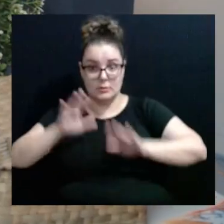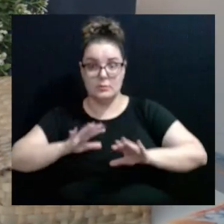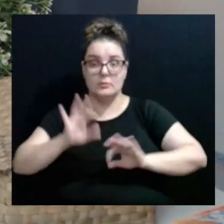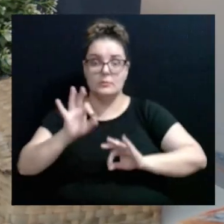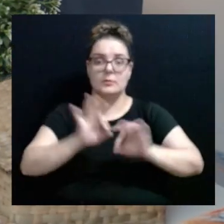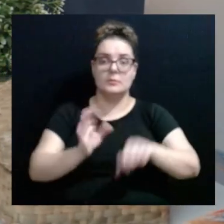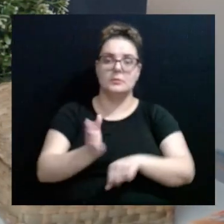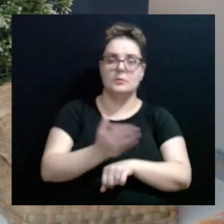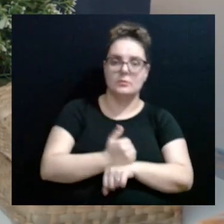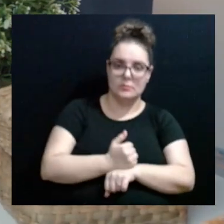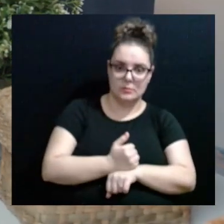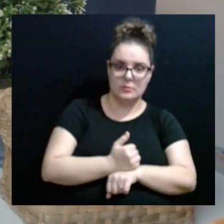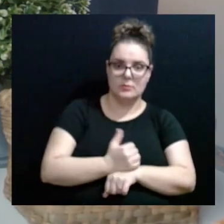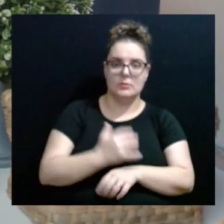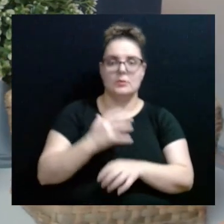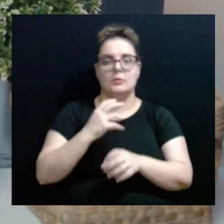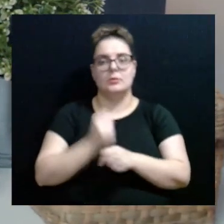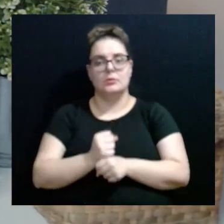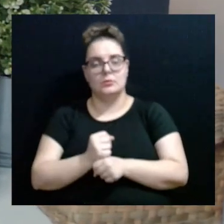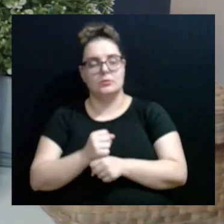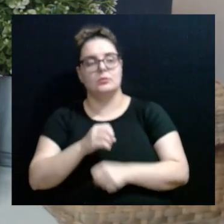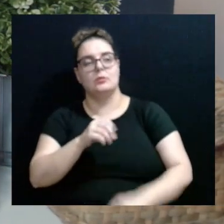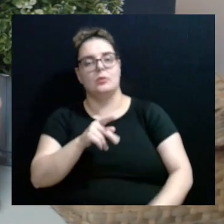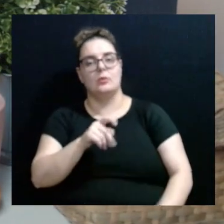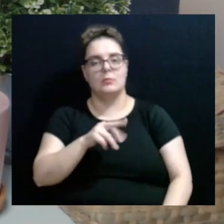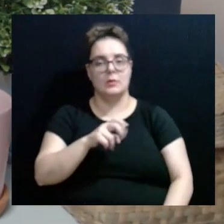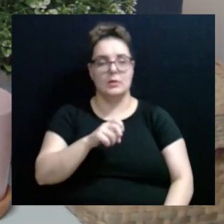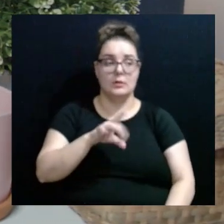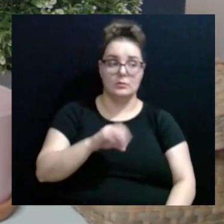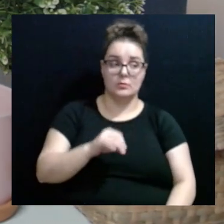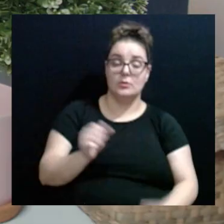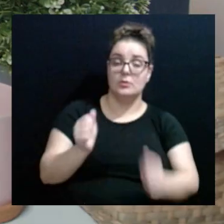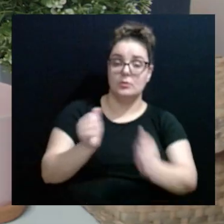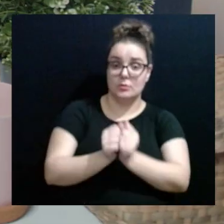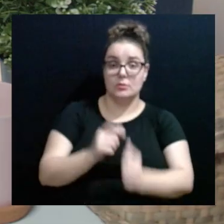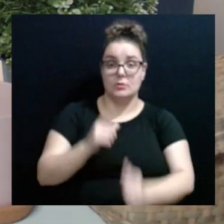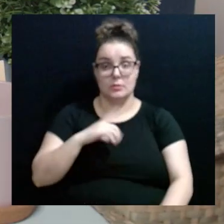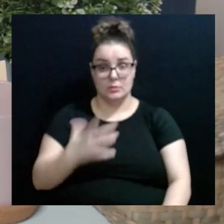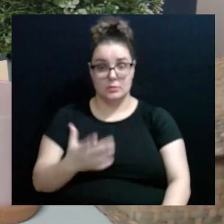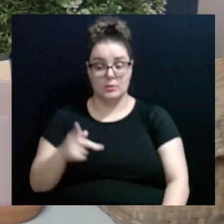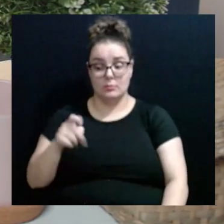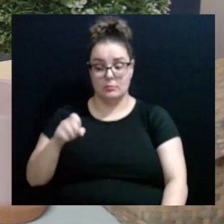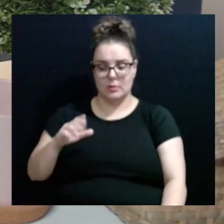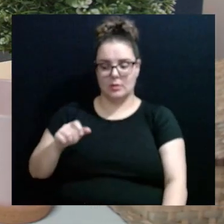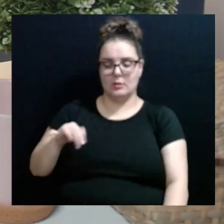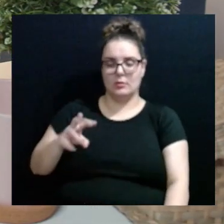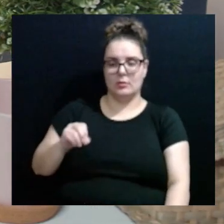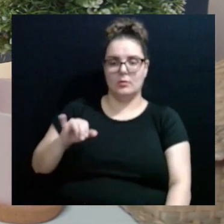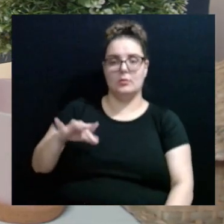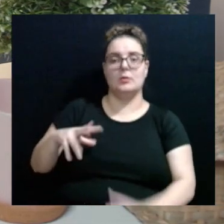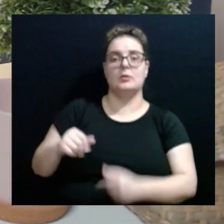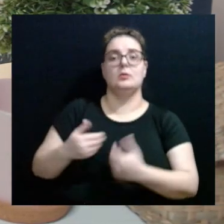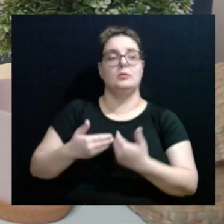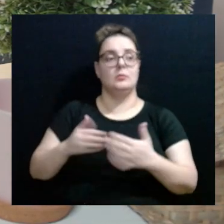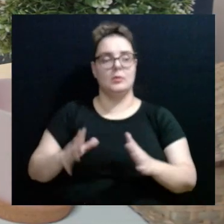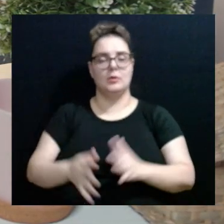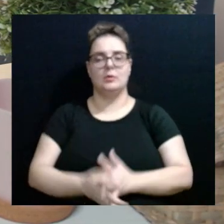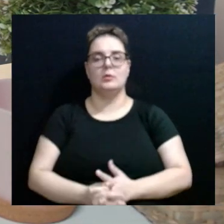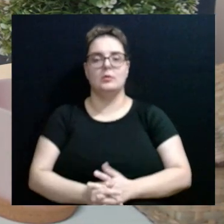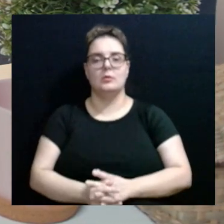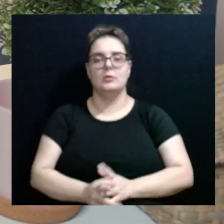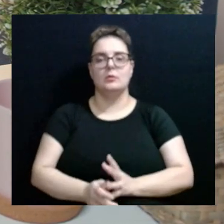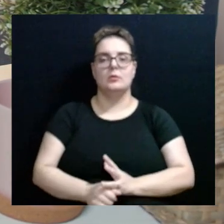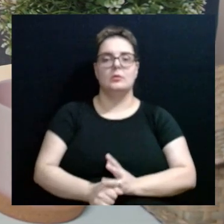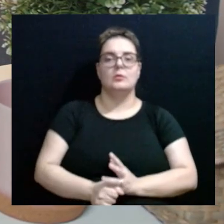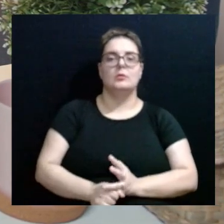que ter esse cuidado de forma antecipada, junto à sua operadora, várias têm, você já deixa o seu pacote internacional